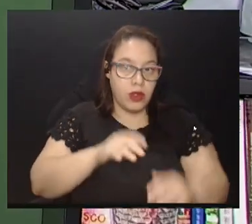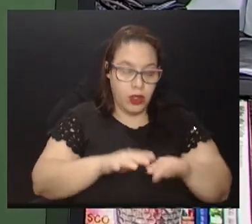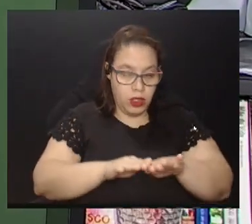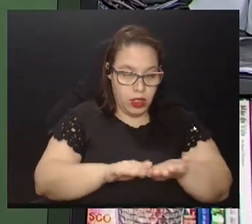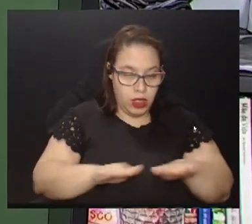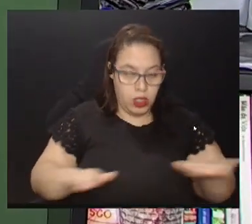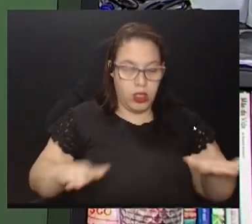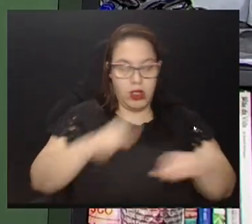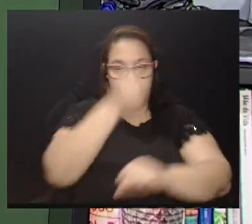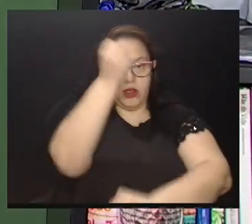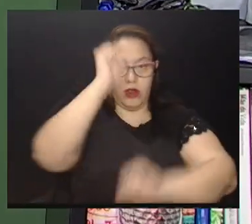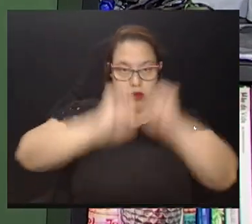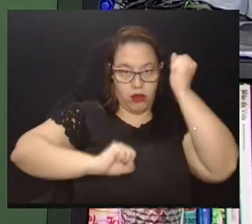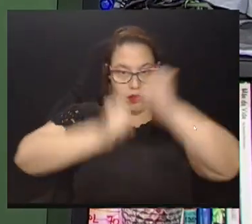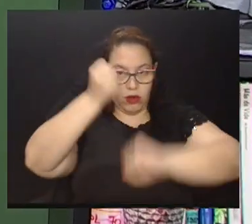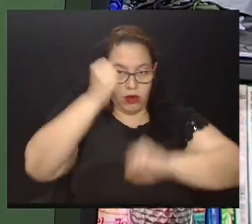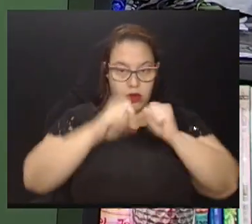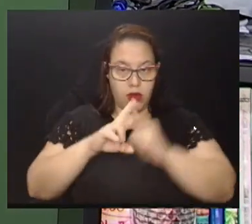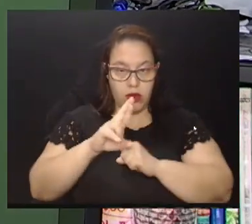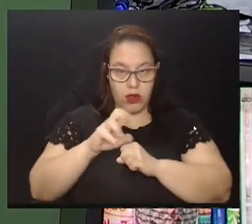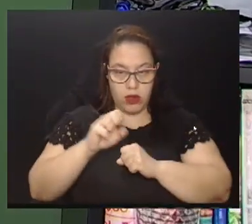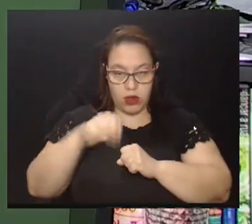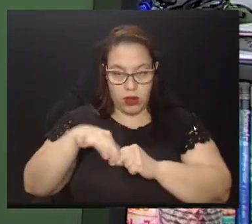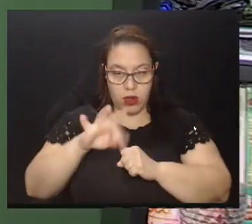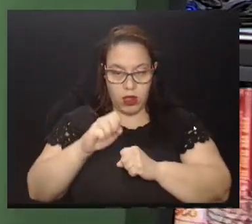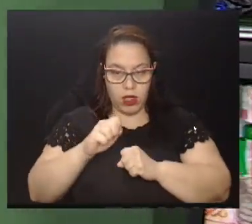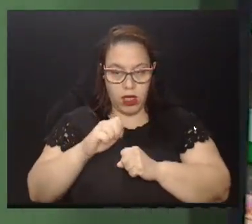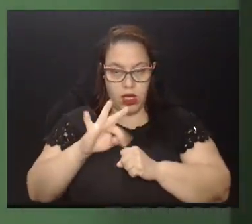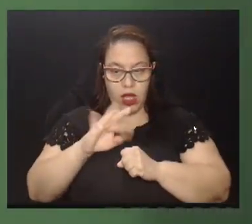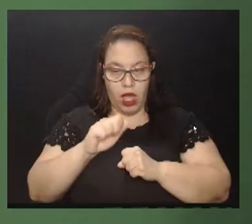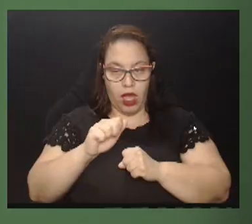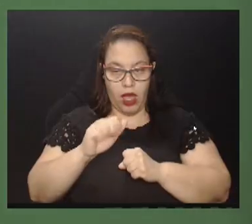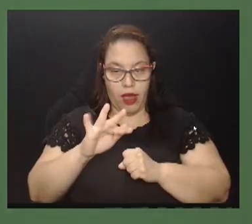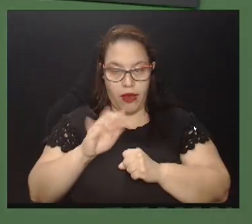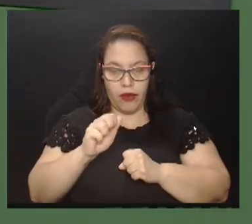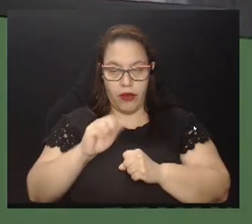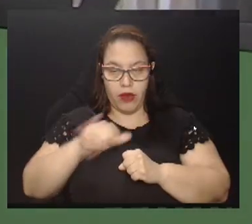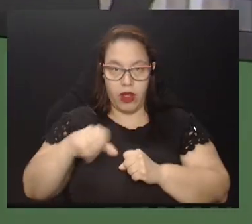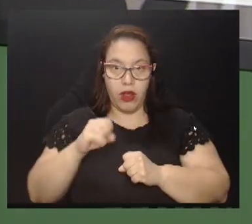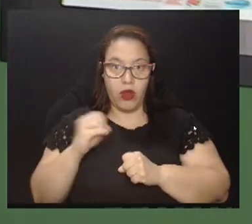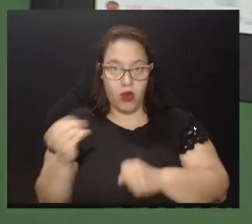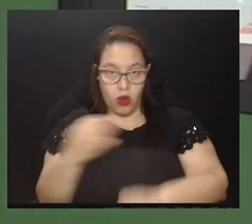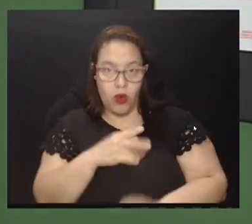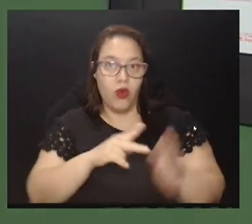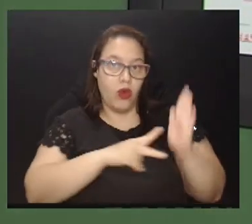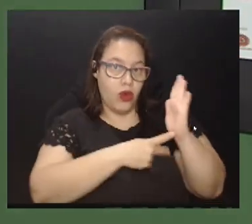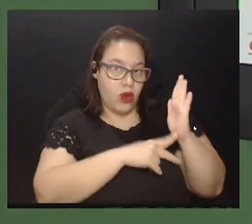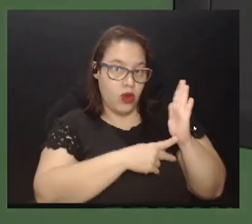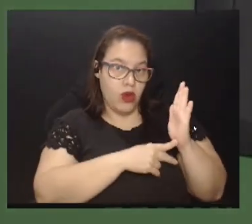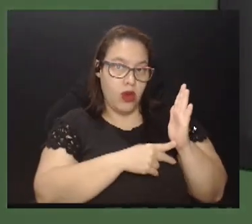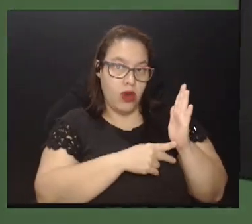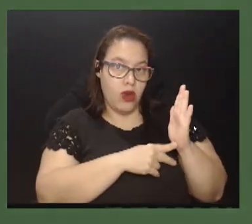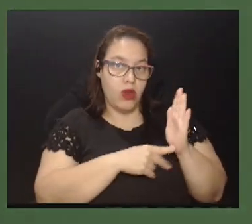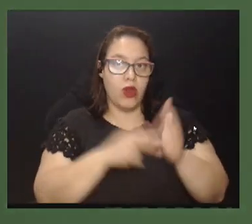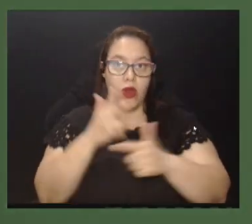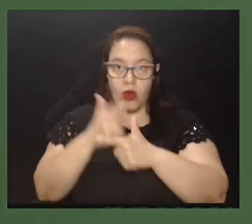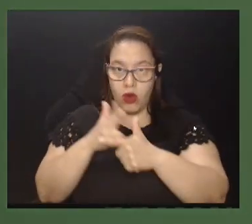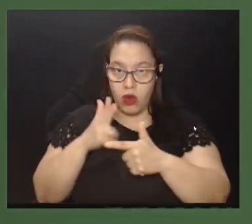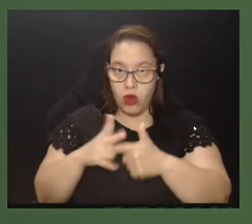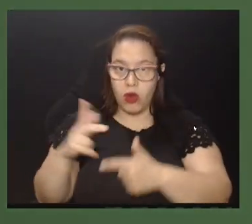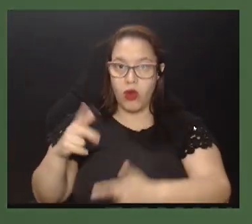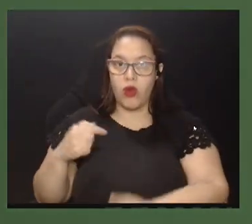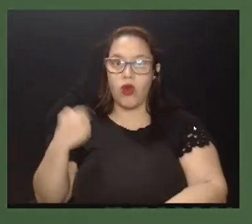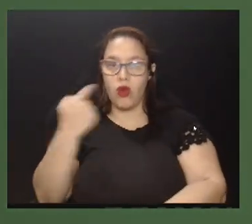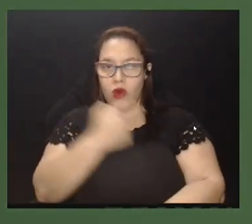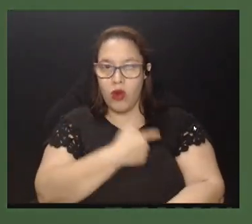com o Renato Tapajós sobre a história do novo sindicalismo. Esse aqui é um curta nosso com a direção do